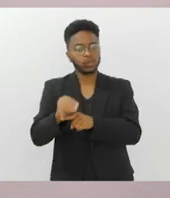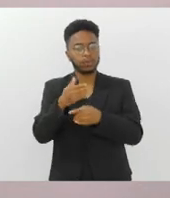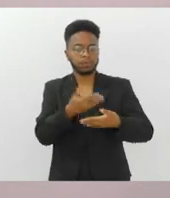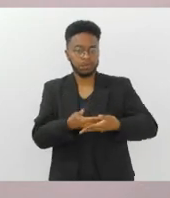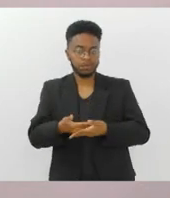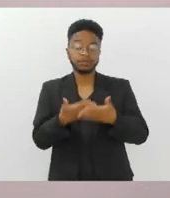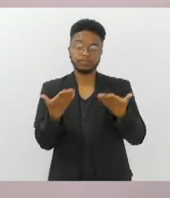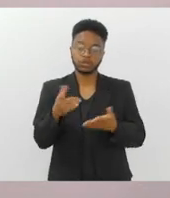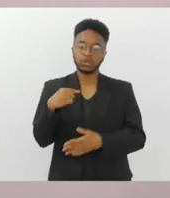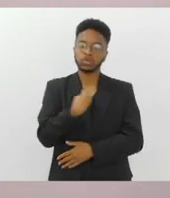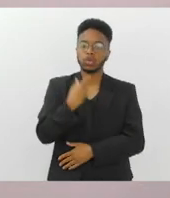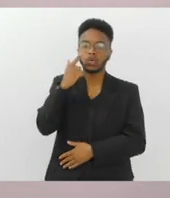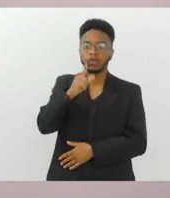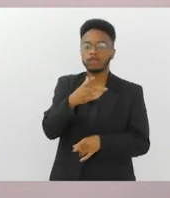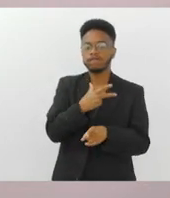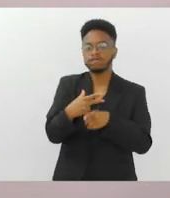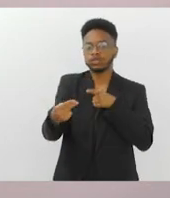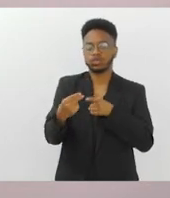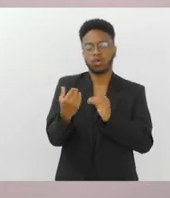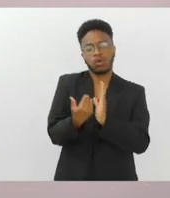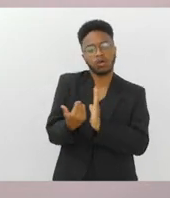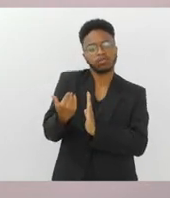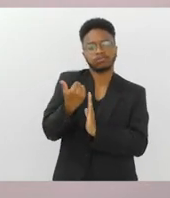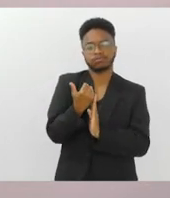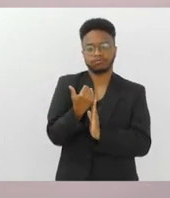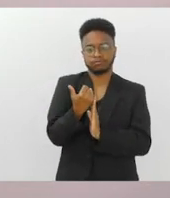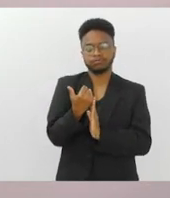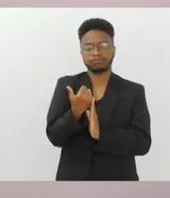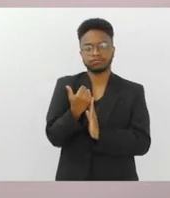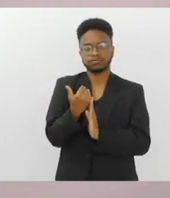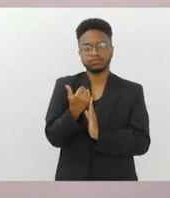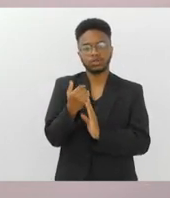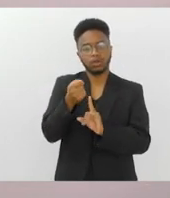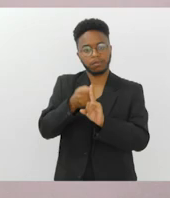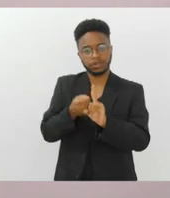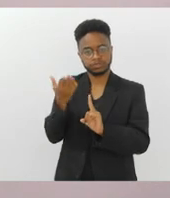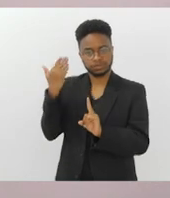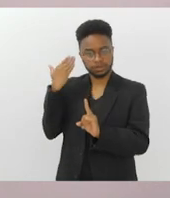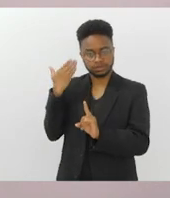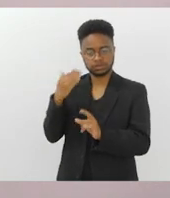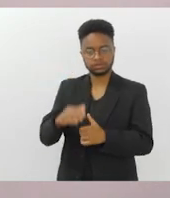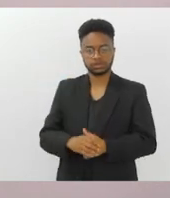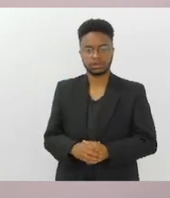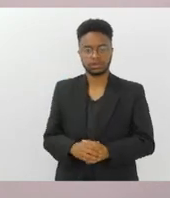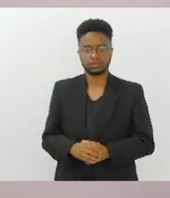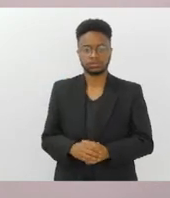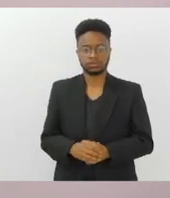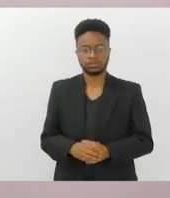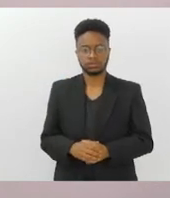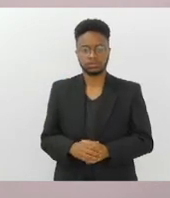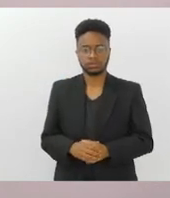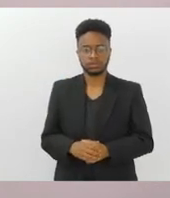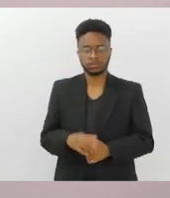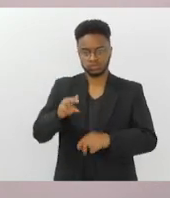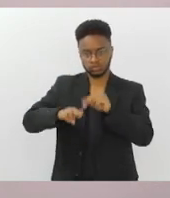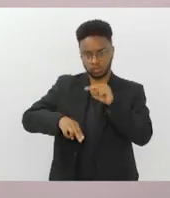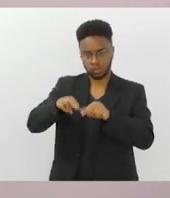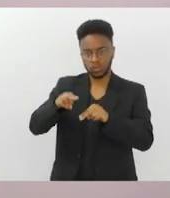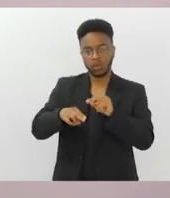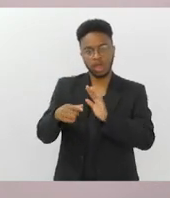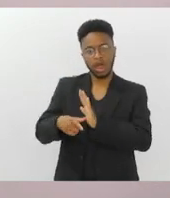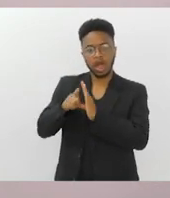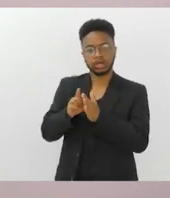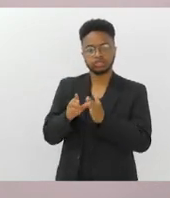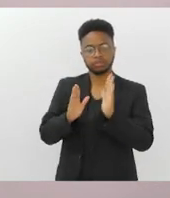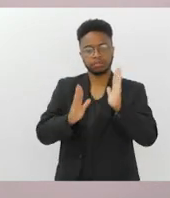que a gente conseguiu aí no mês passado, antes do recesso, aqui dentro